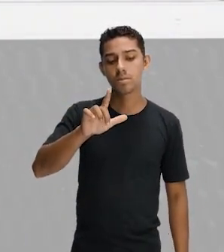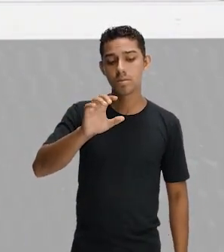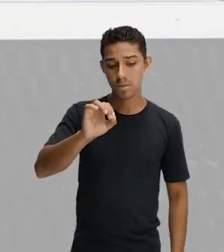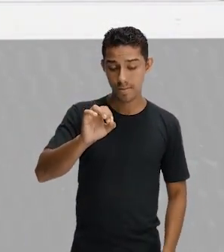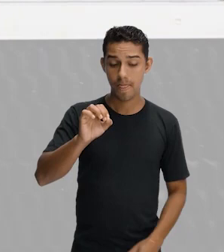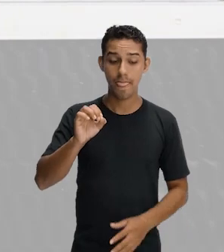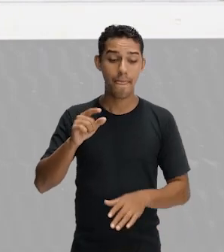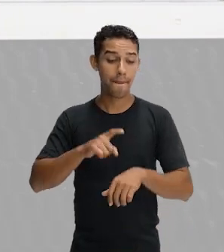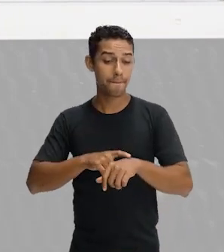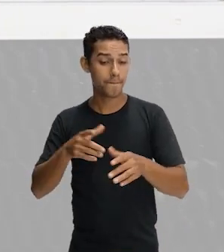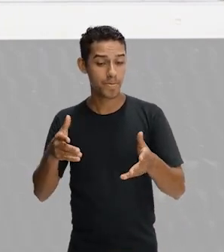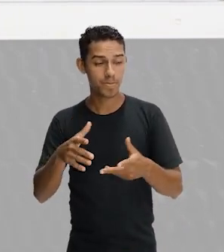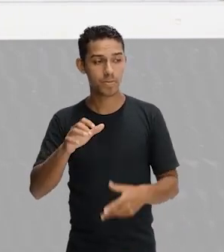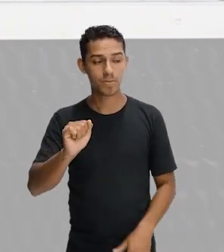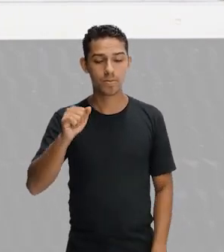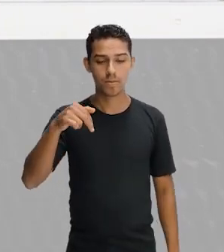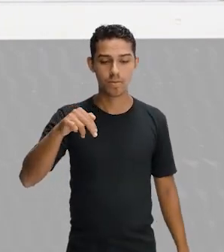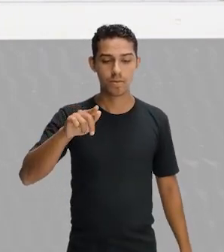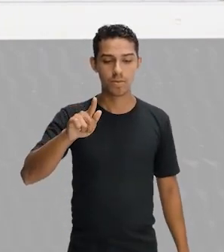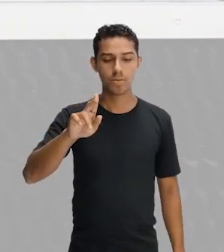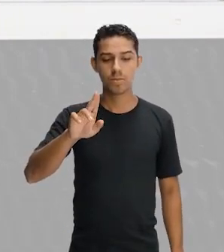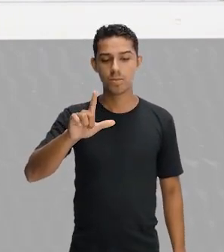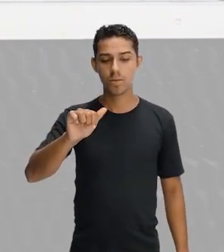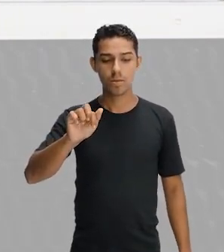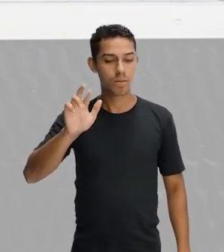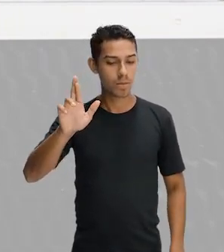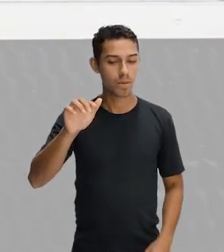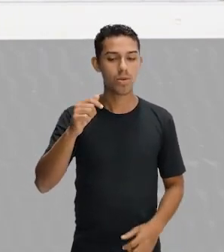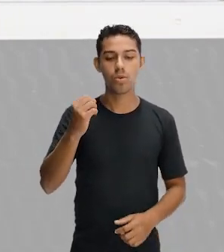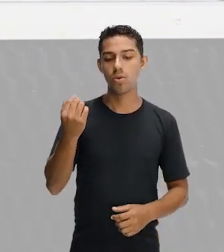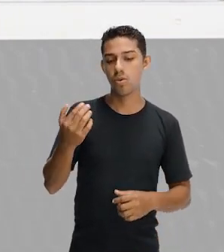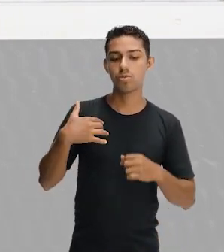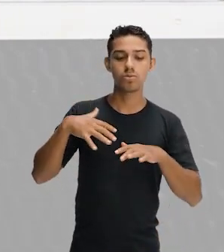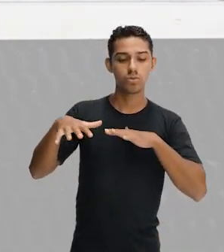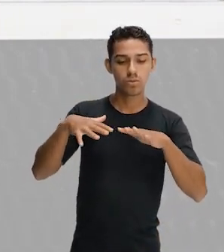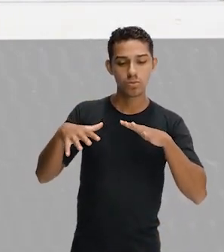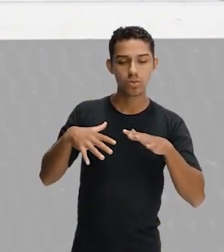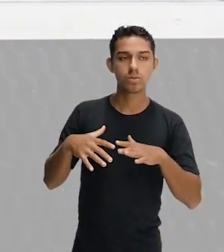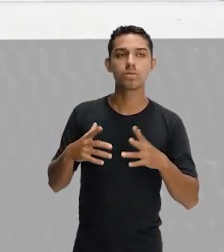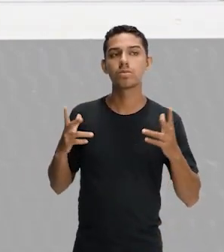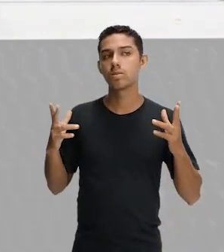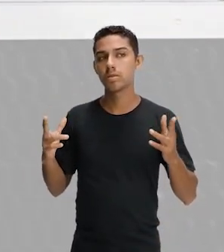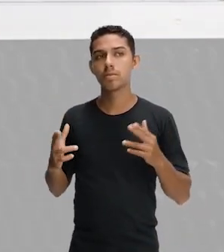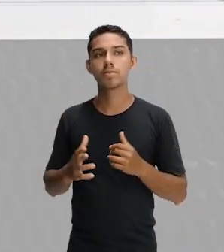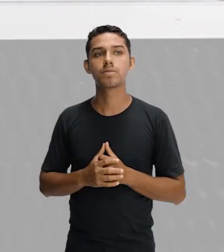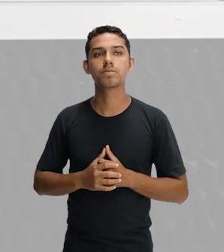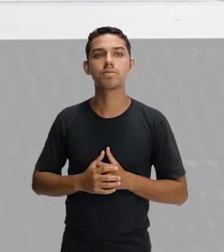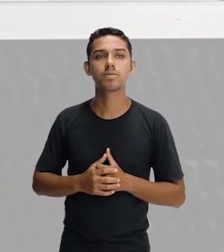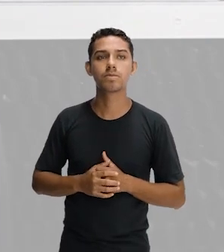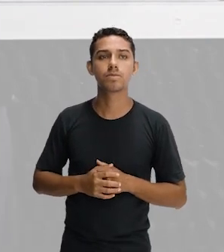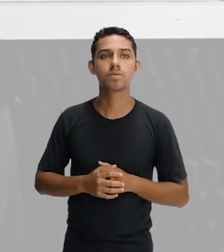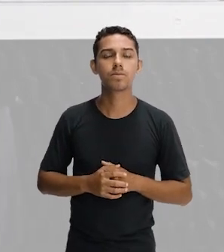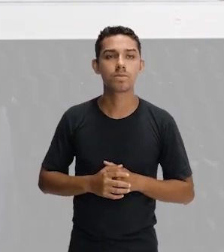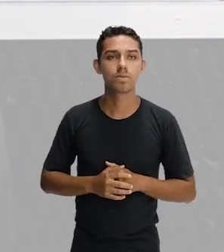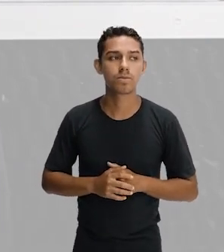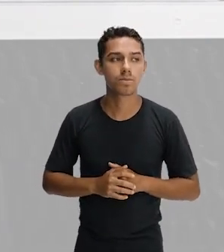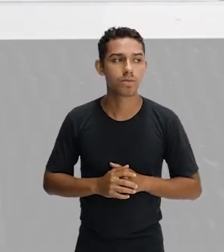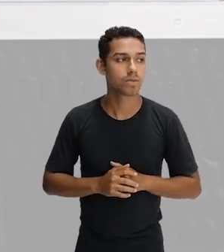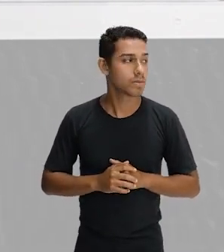angular, certo? Ou movimento angular. Momento angular ou movimento angular é a mesma coisa, certo? Então, ó,